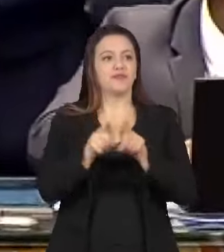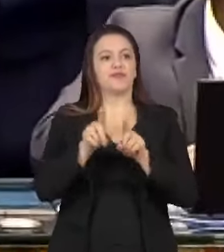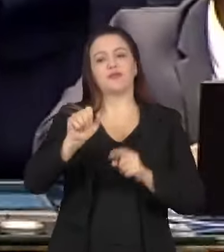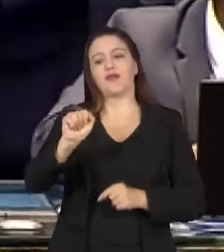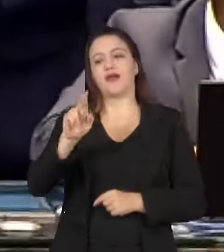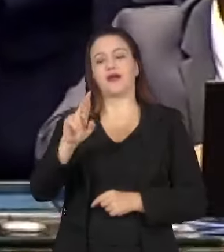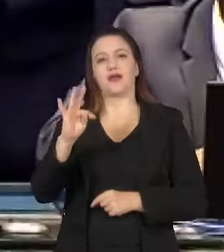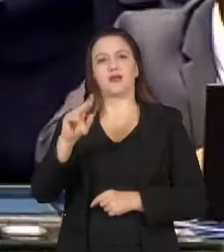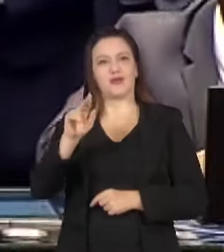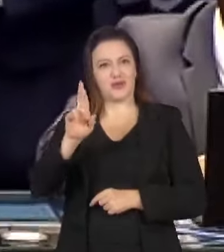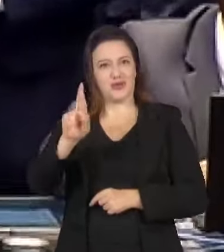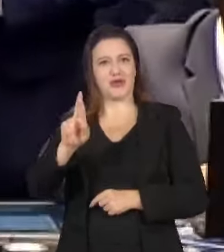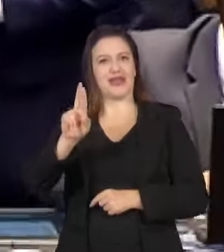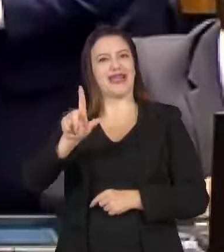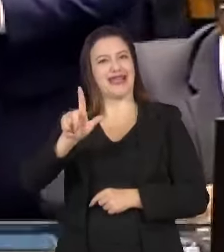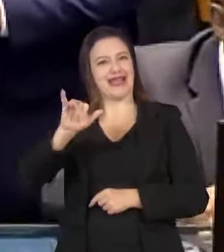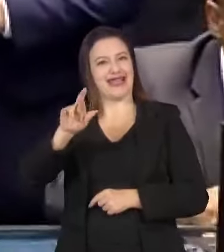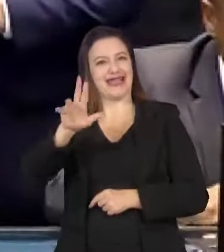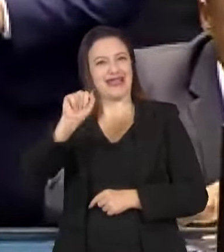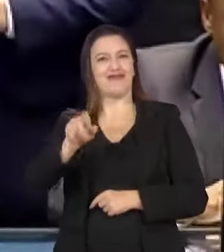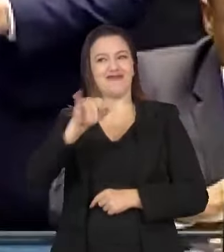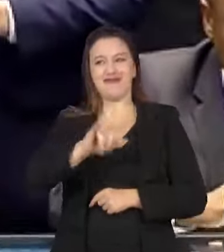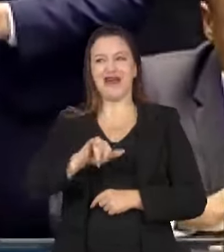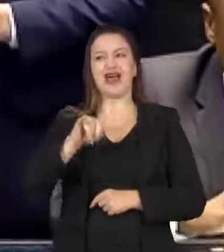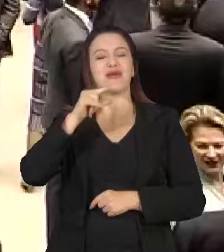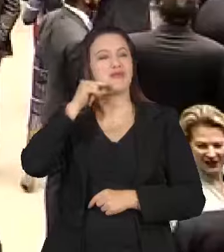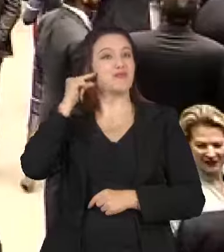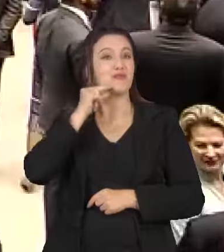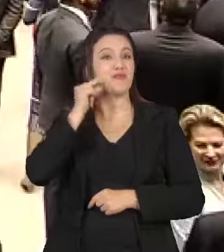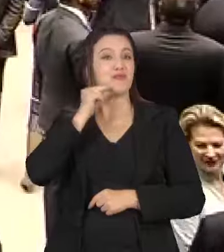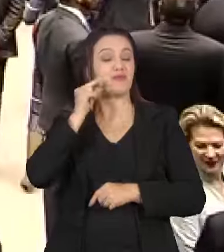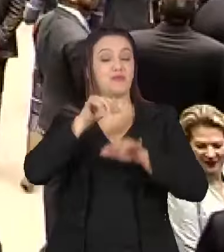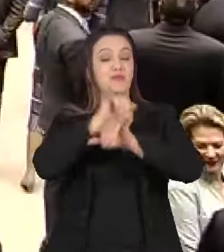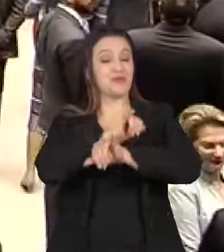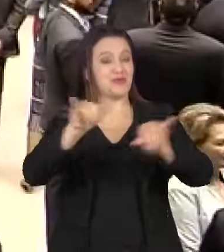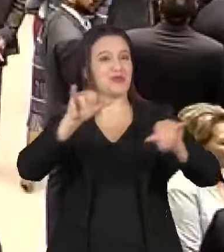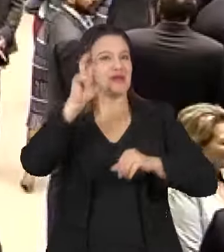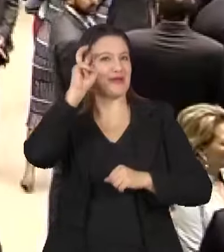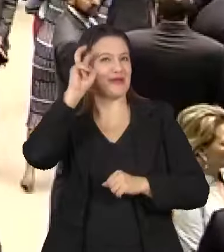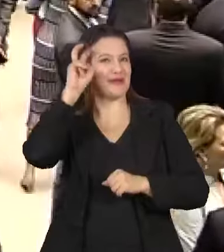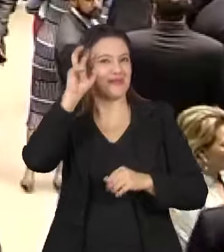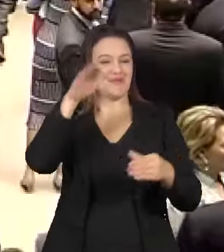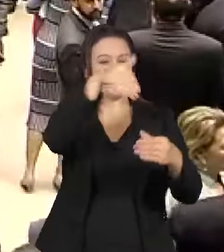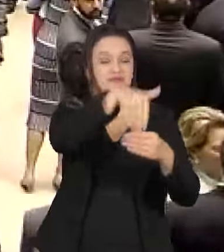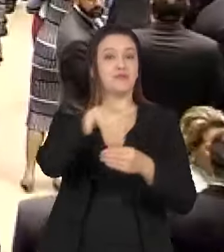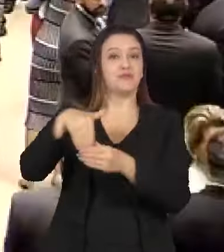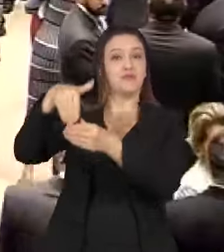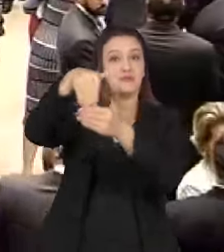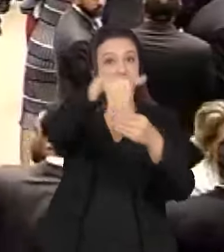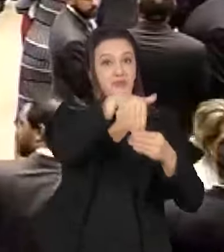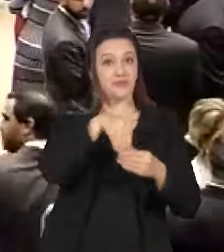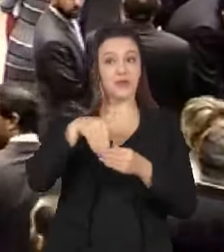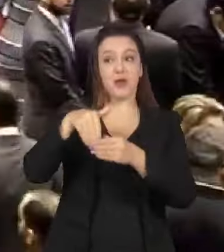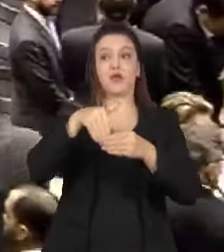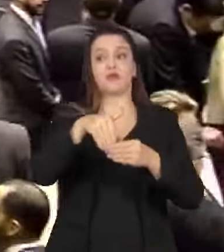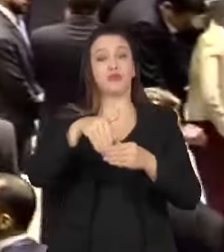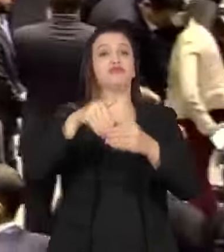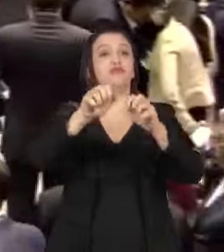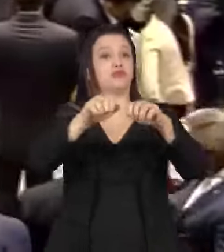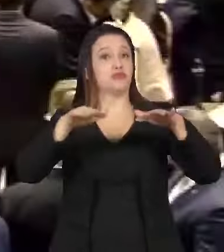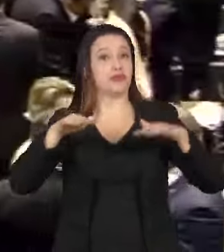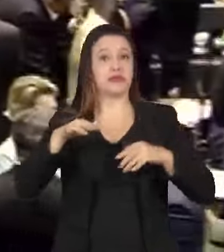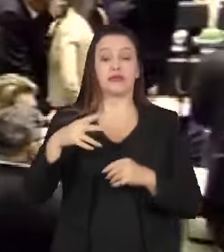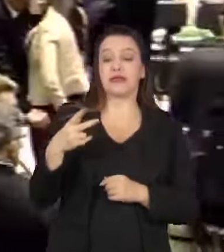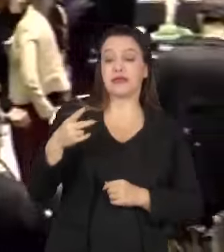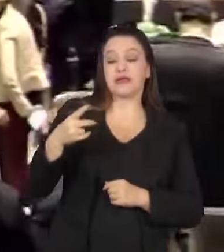partidos e deve ser publicado na próxima quinta-feira já a votação em plenário deve ficar para a segunda